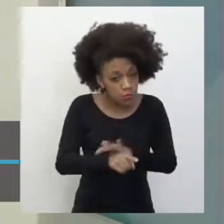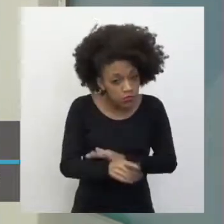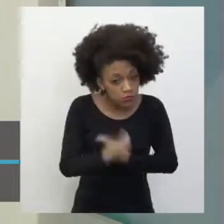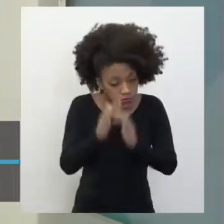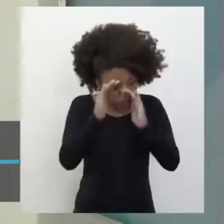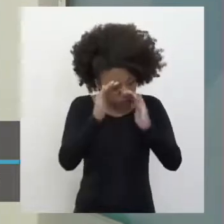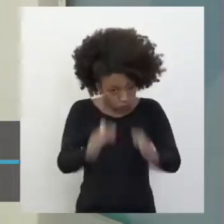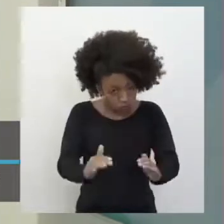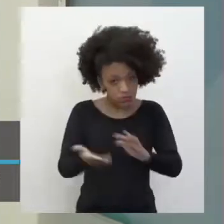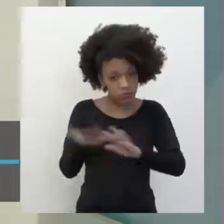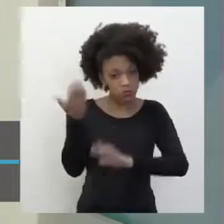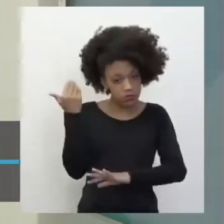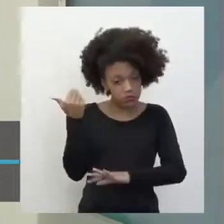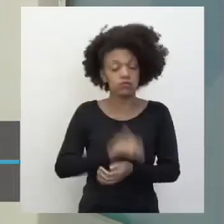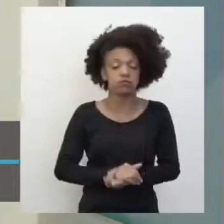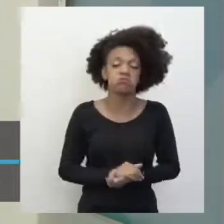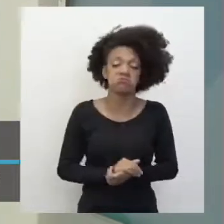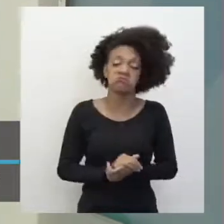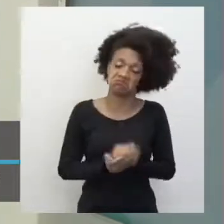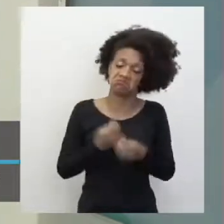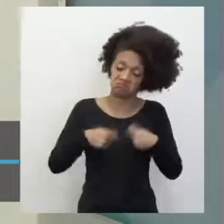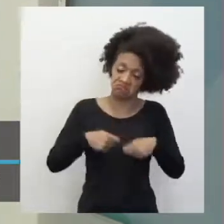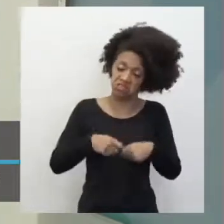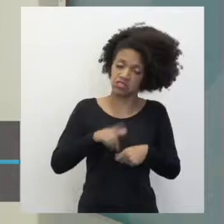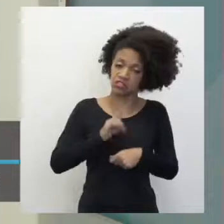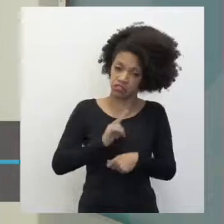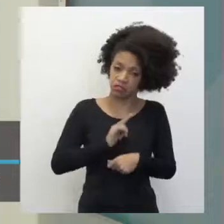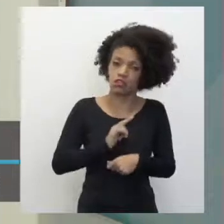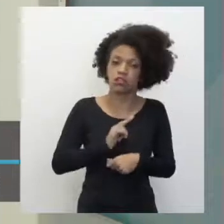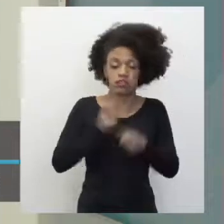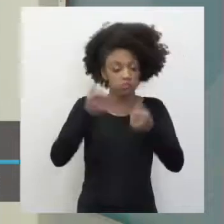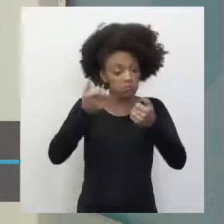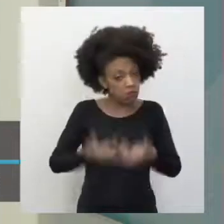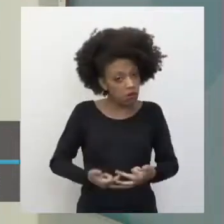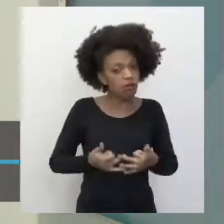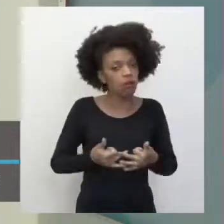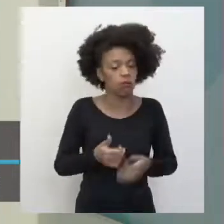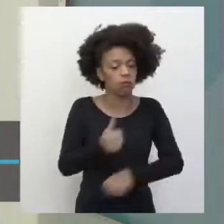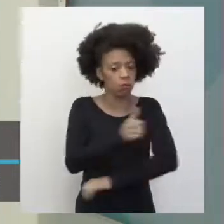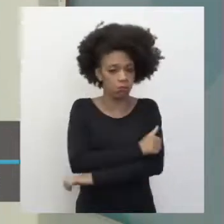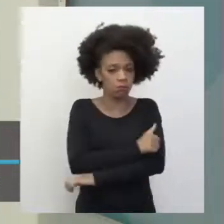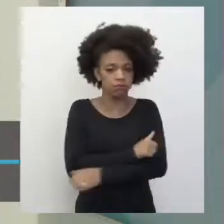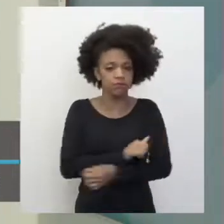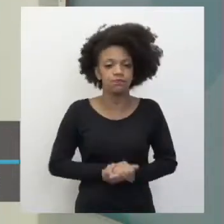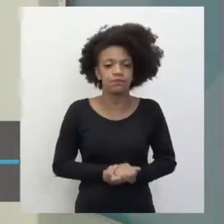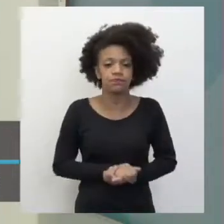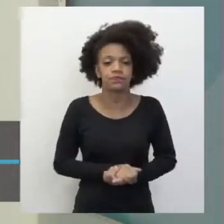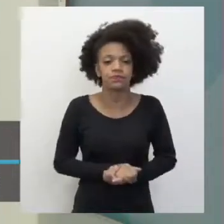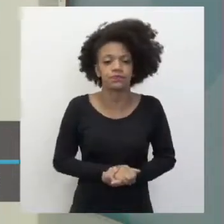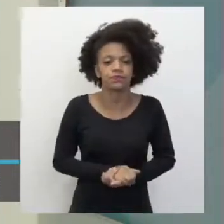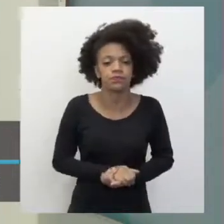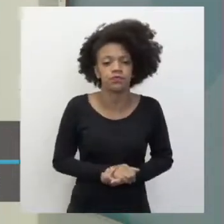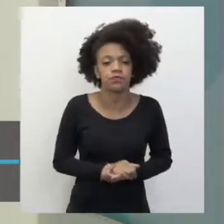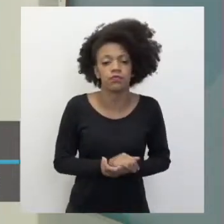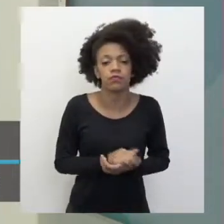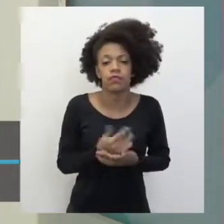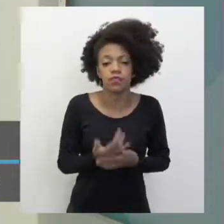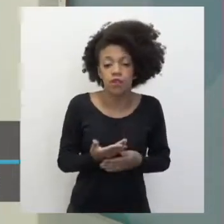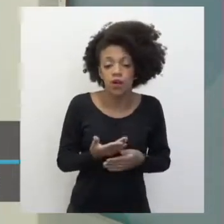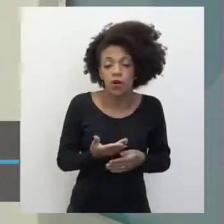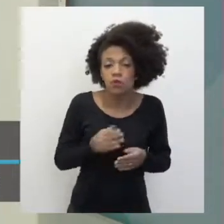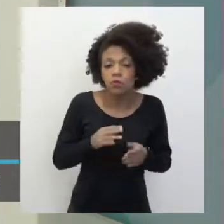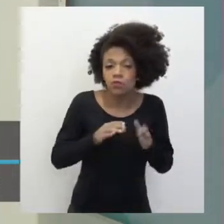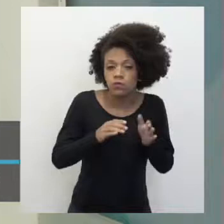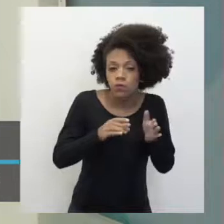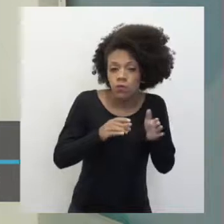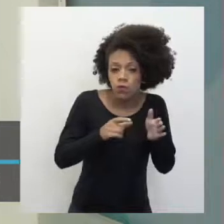pelo passado. Com certeza. Né? Acho que a gente tem que pontuar isso bastante para o aluno, né? Eles trazem até um conceito